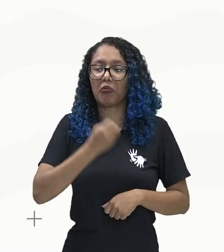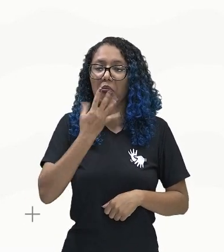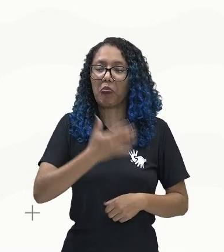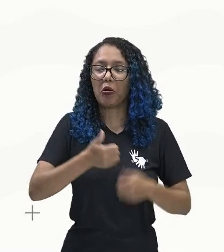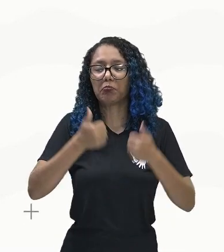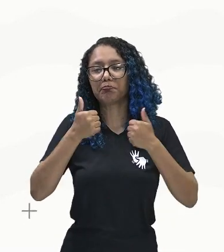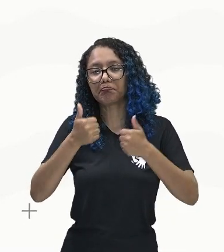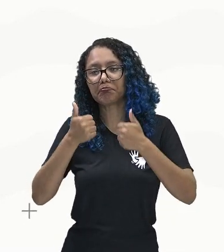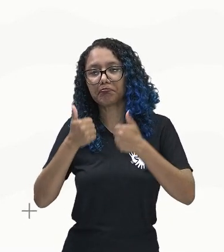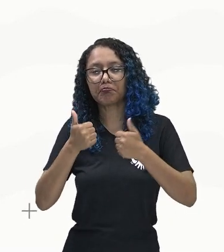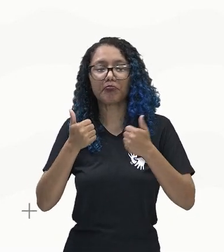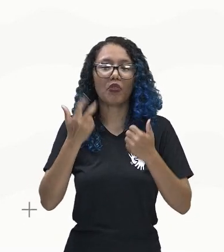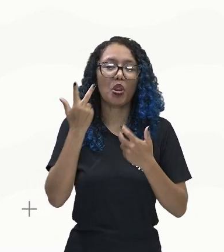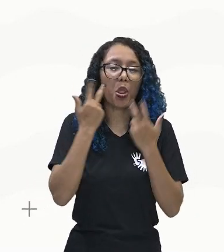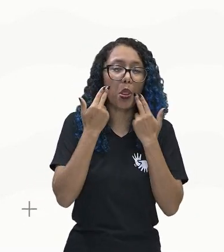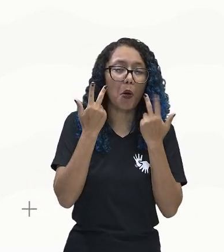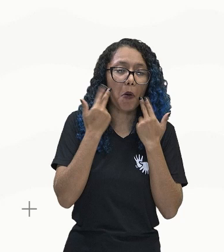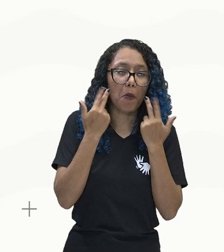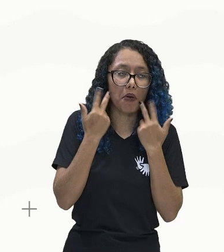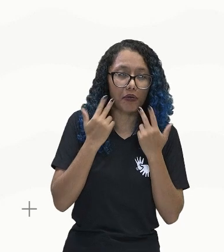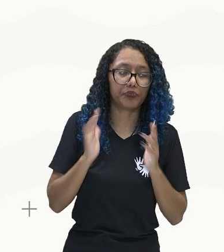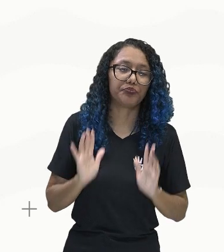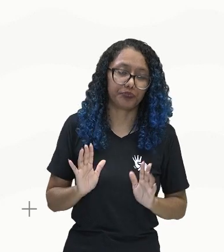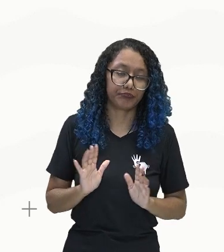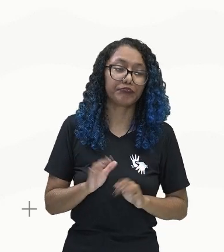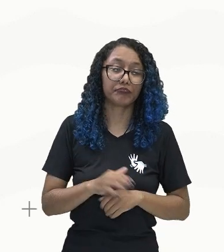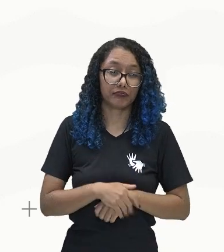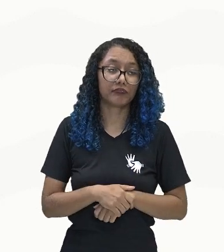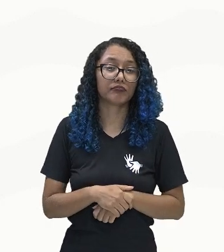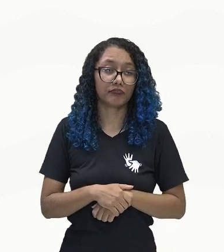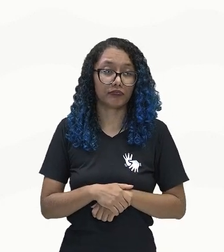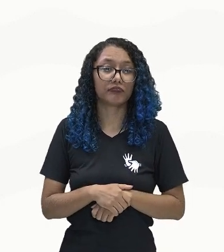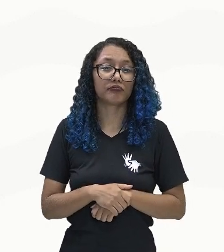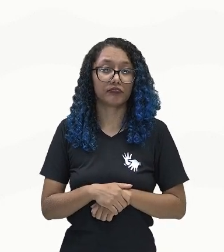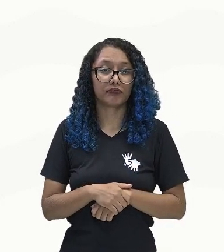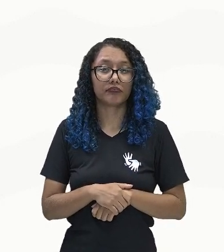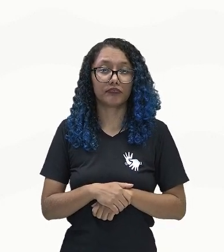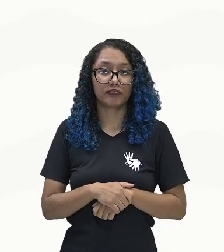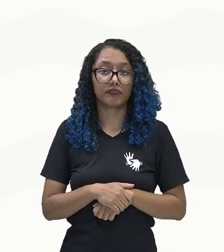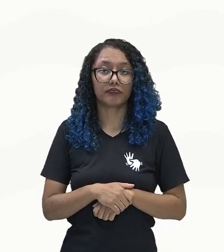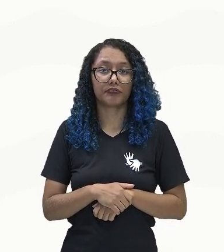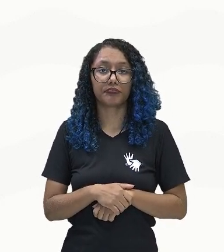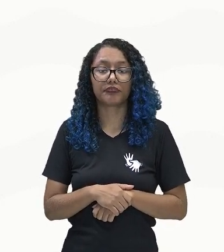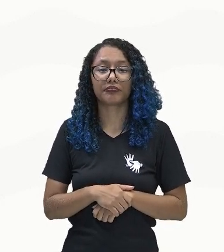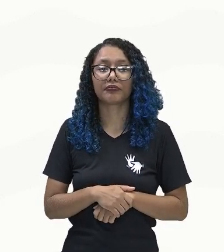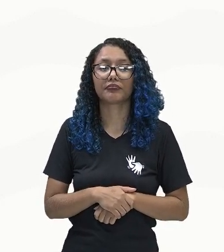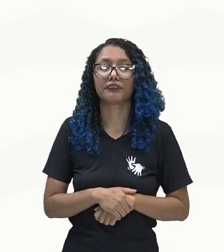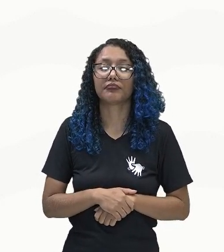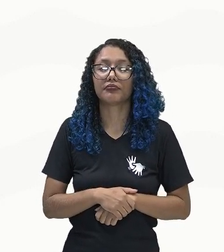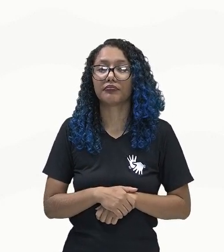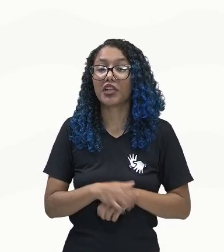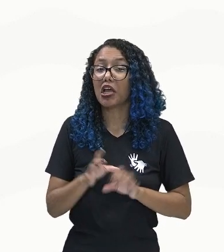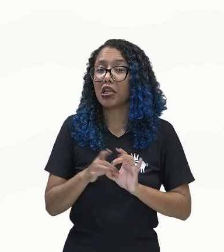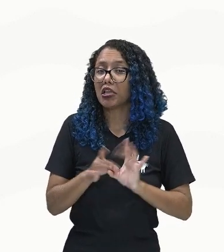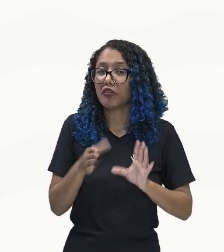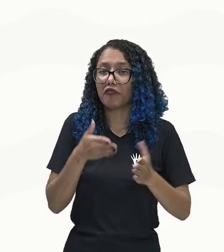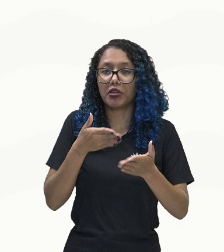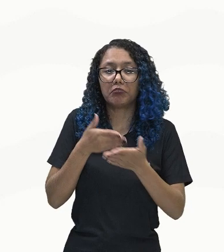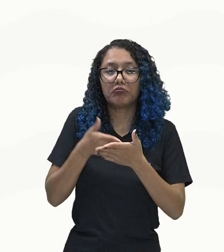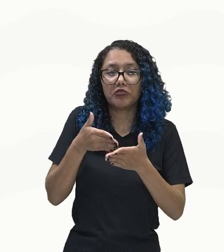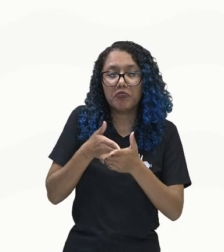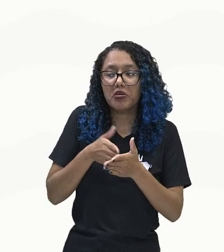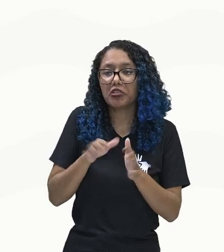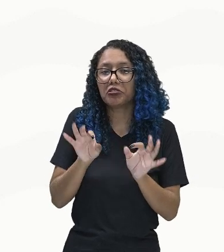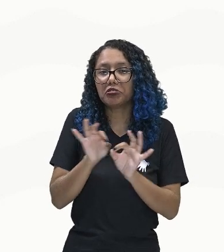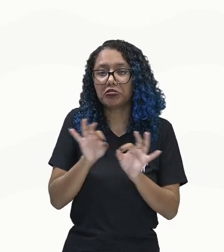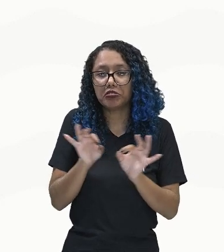vai ficar bem, né? Então, aqui, sem inibições. Depois, confiar